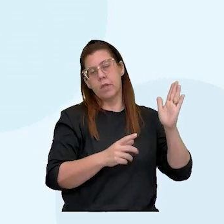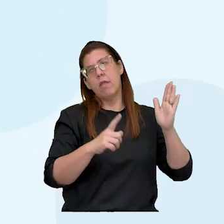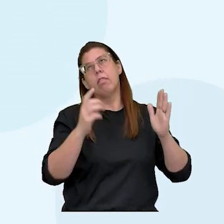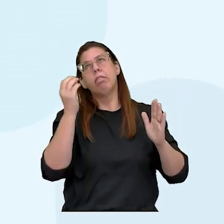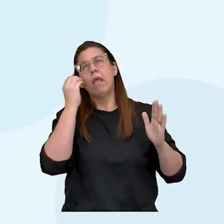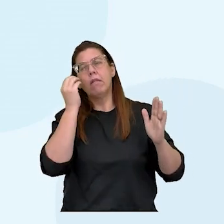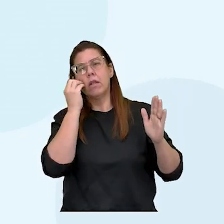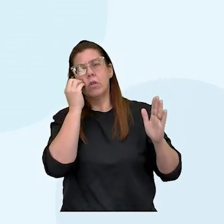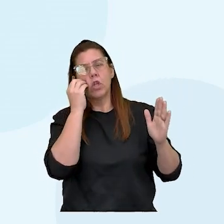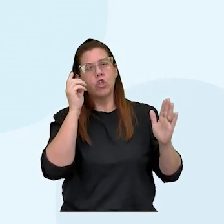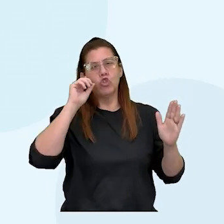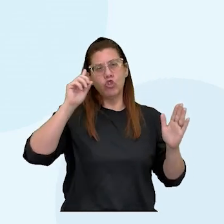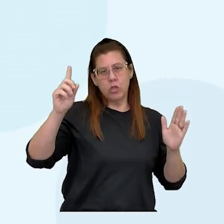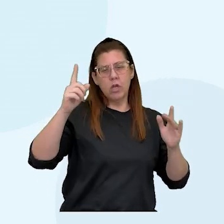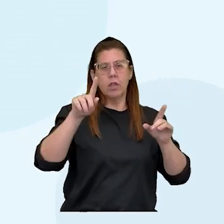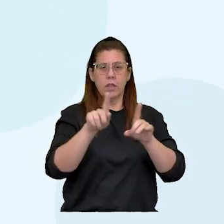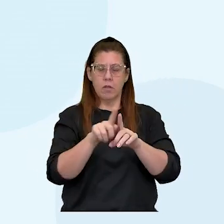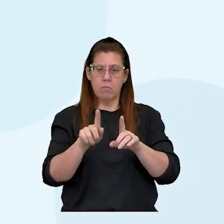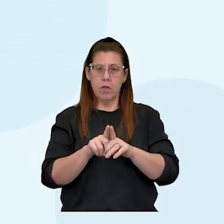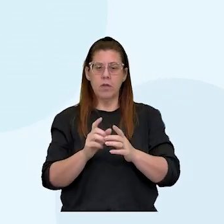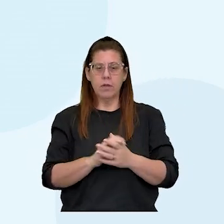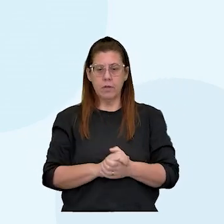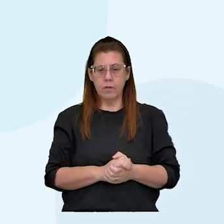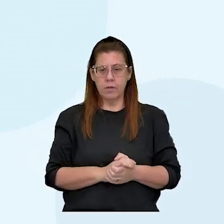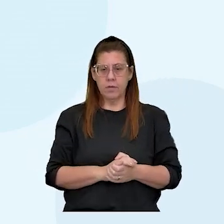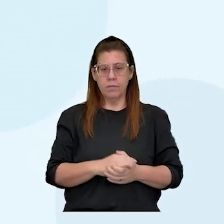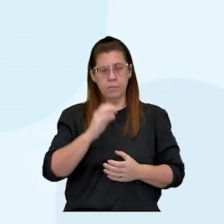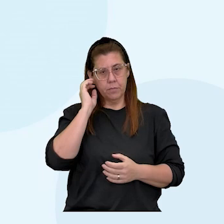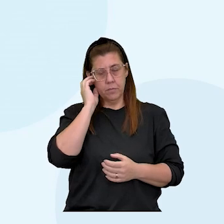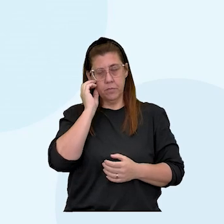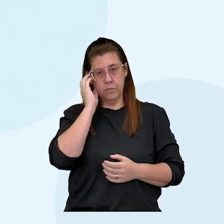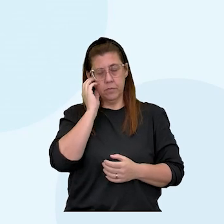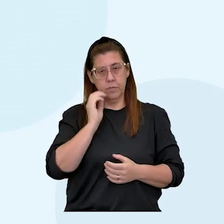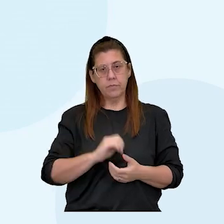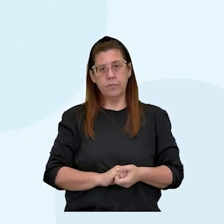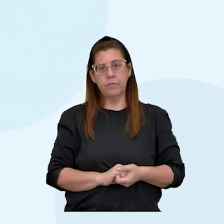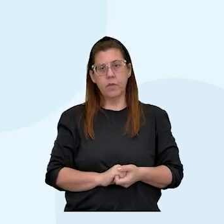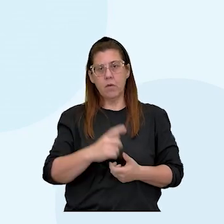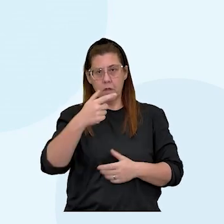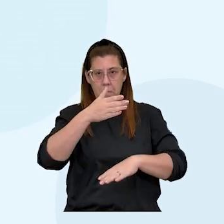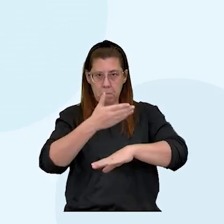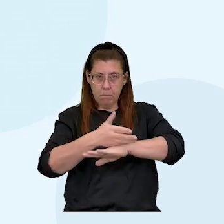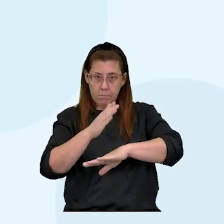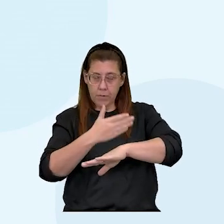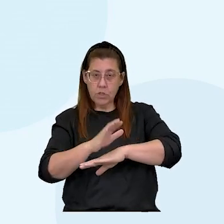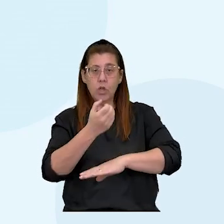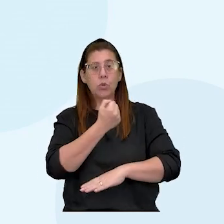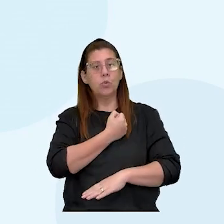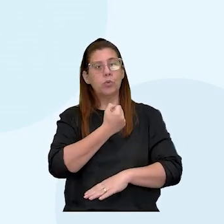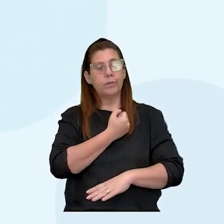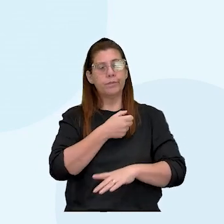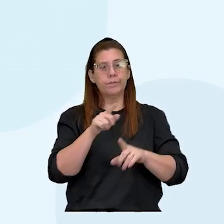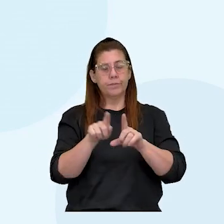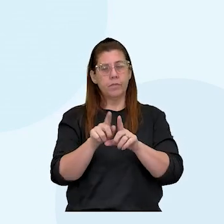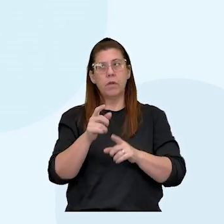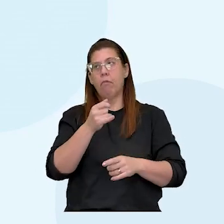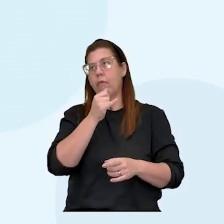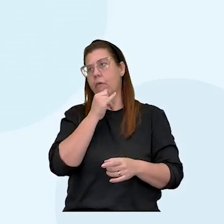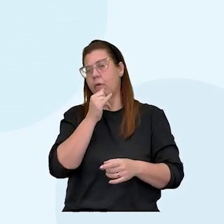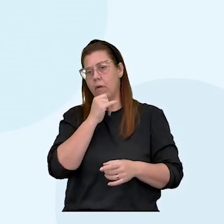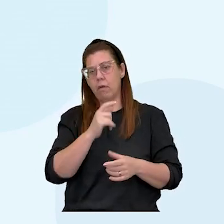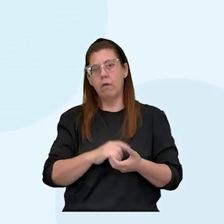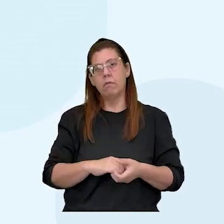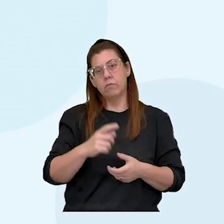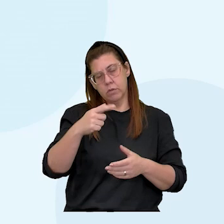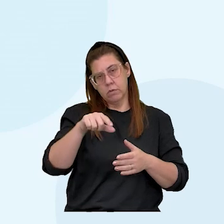as datas em forma, né, em full, né, como assim, full form, por extenso para você praticar os números, né? Então, por exemplo, né,